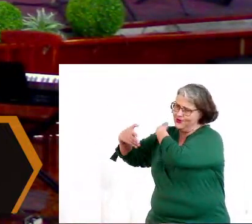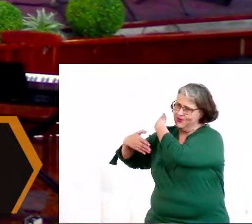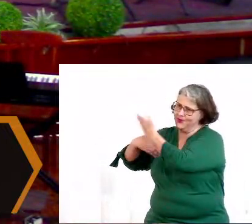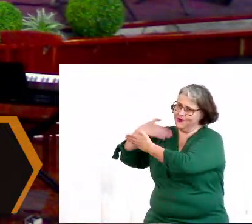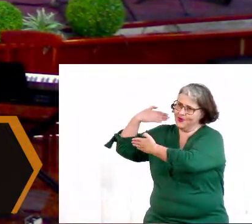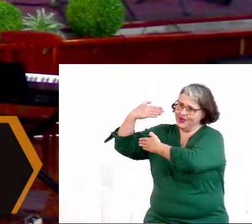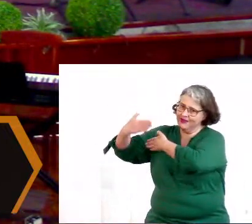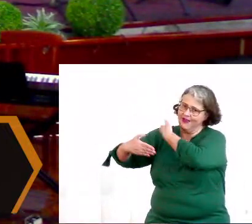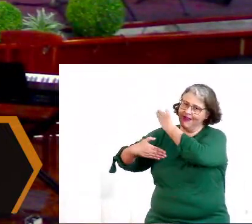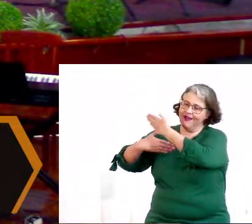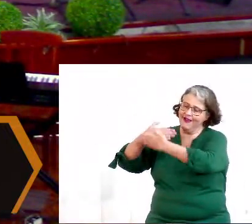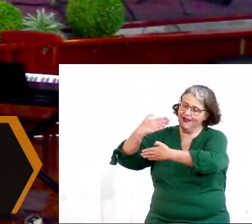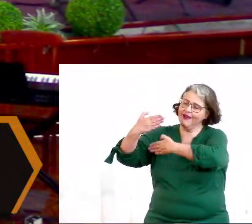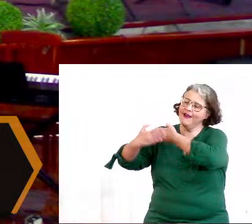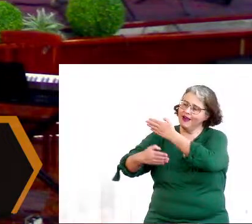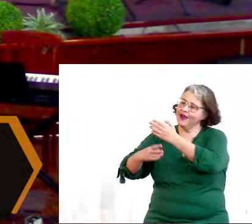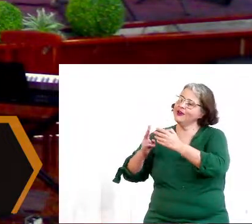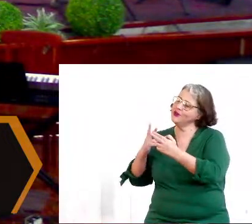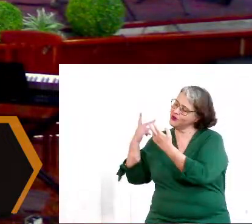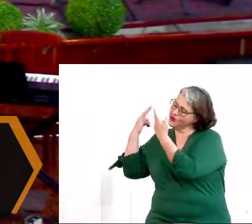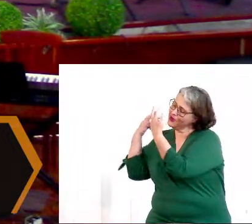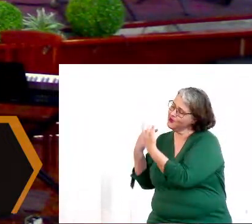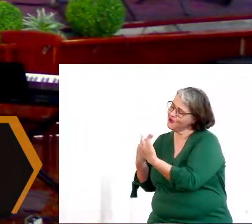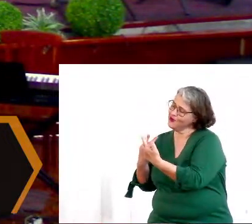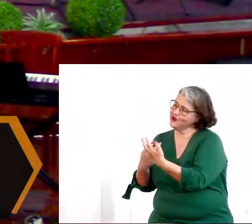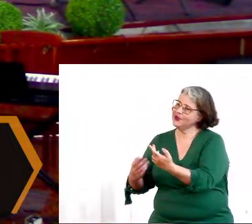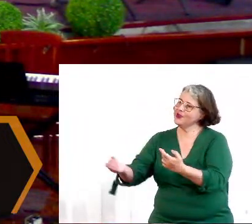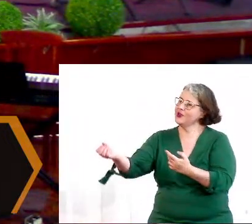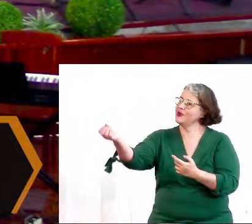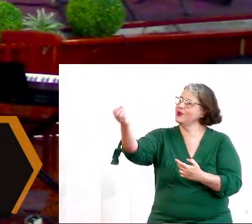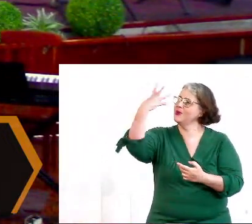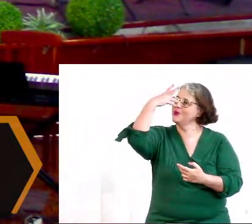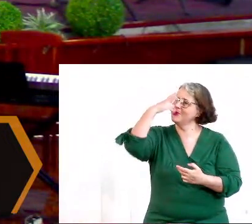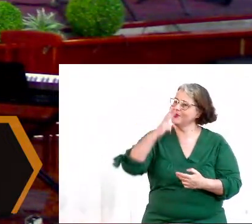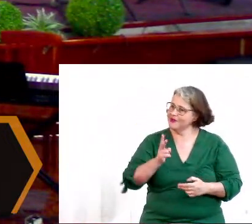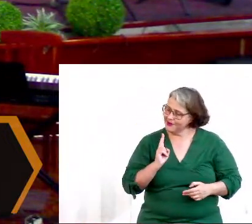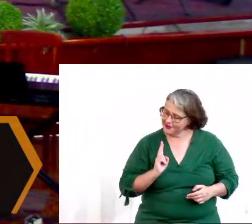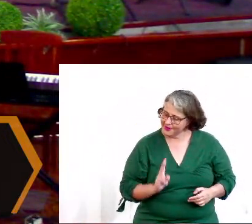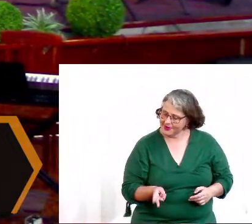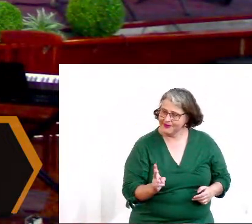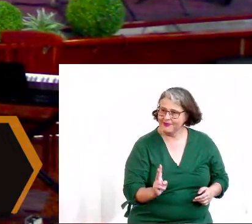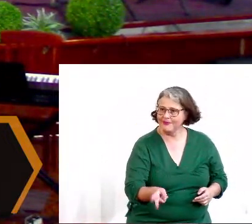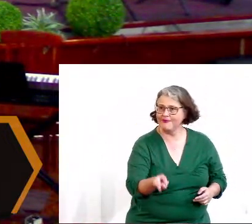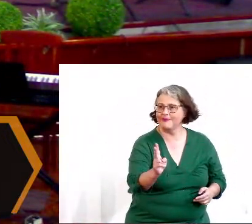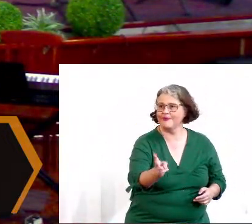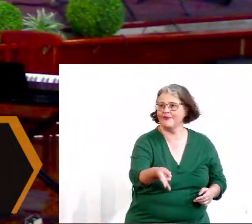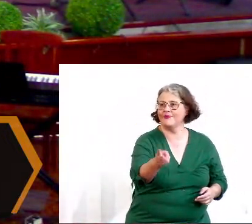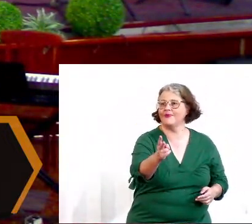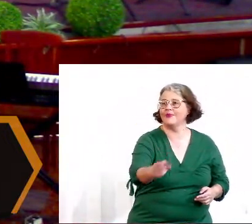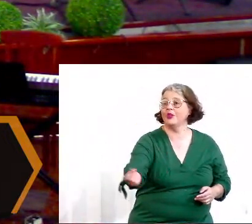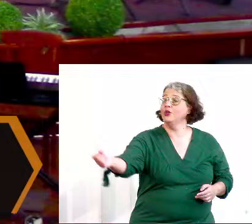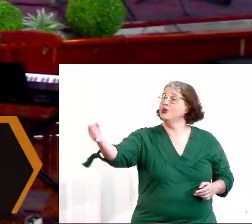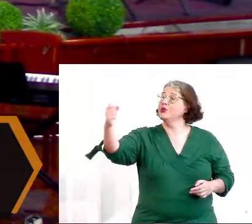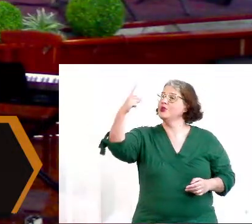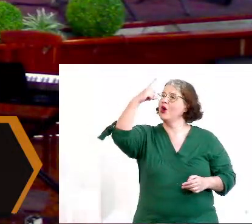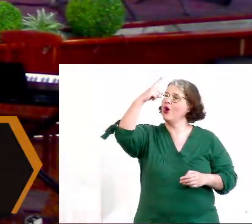Desde o passado foste nossa